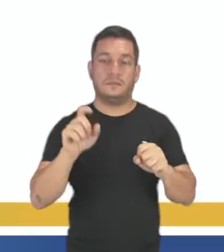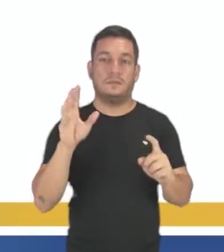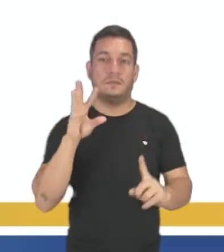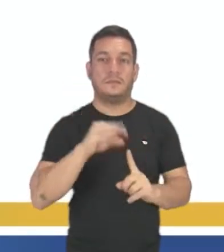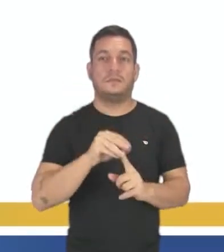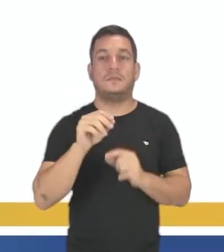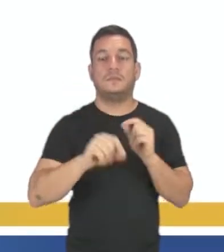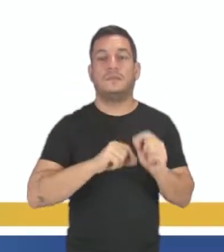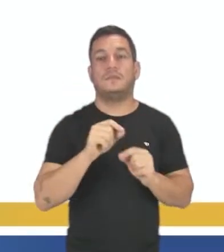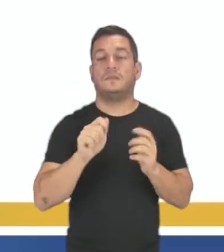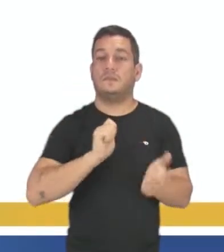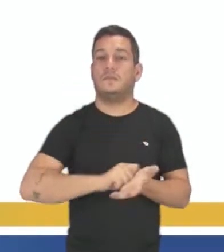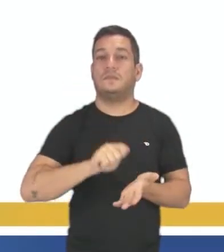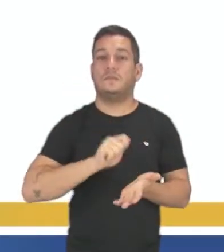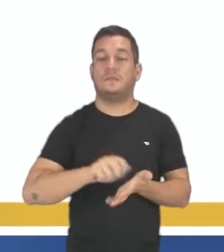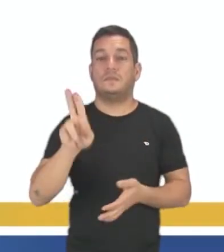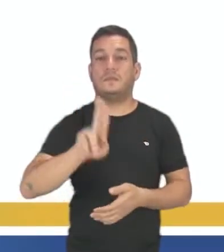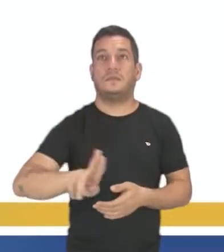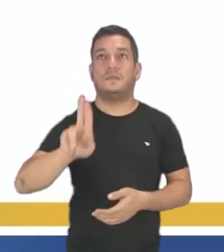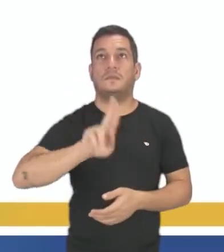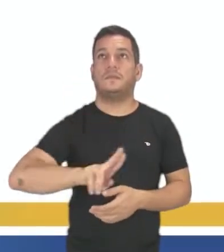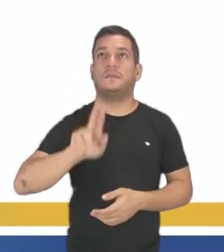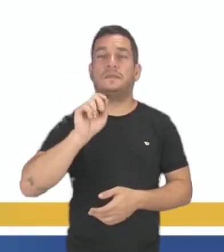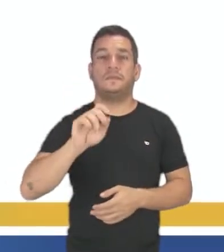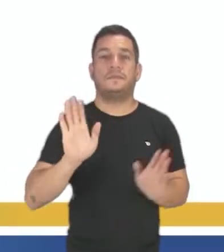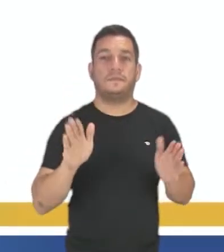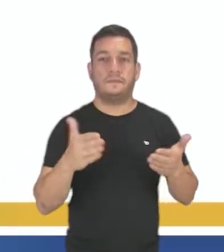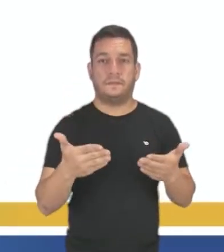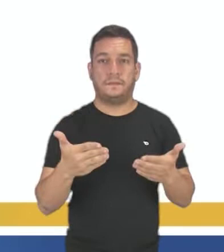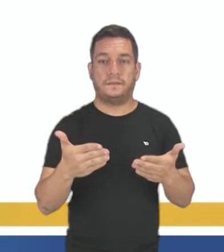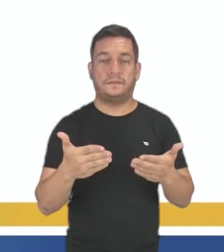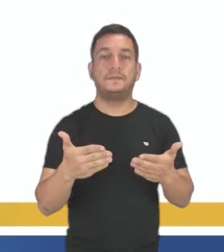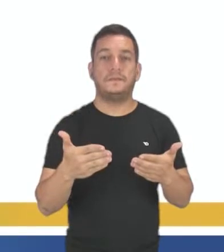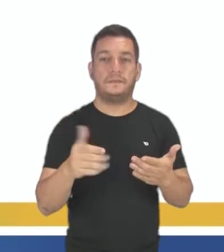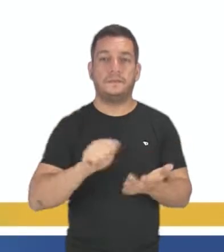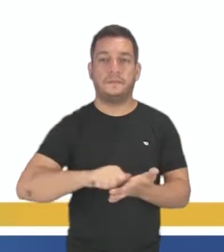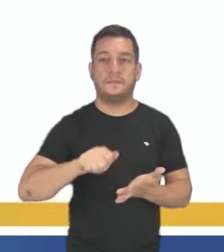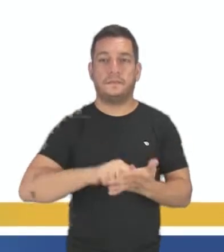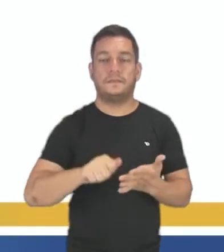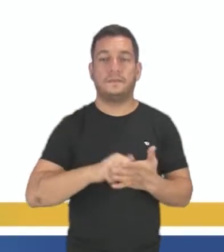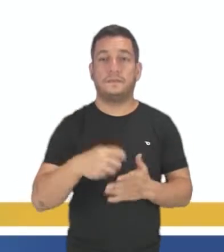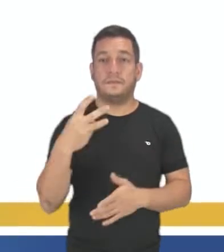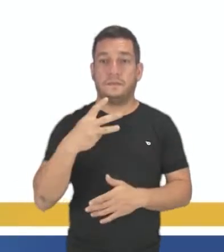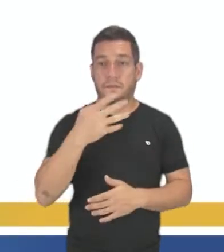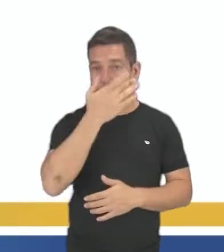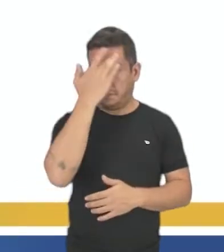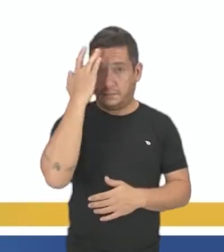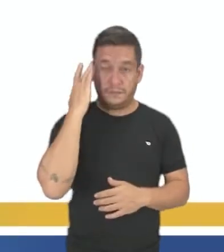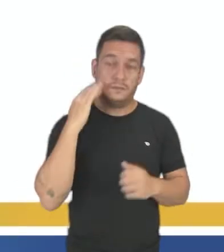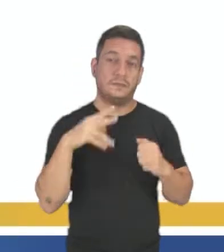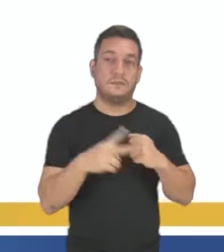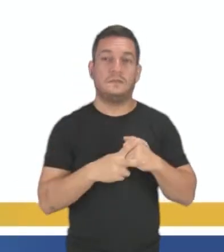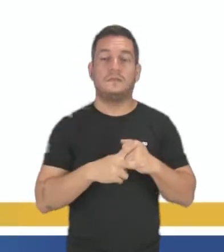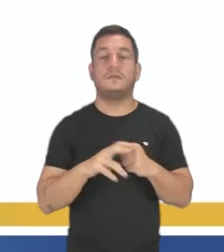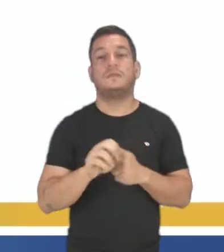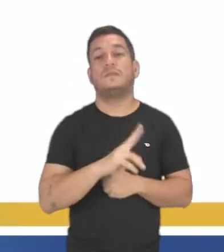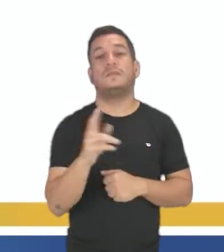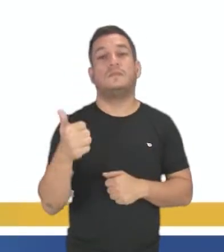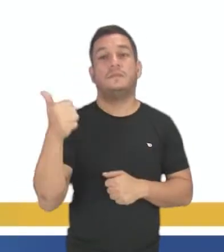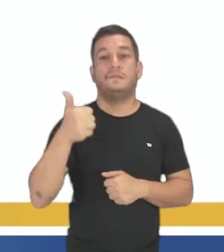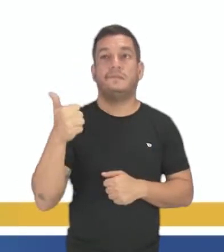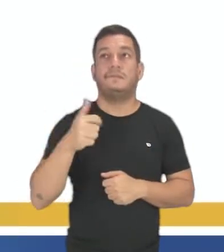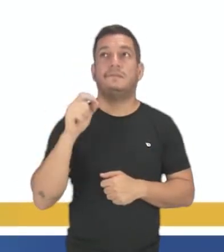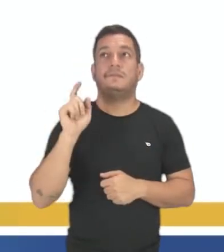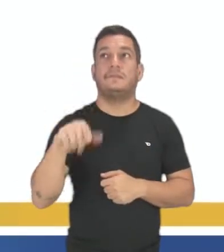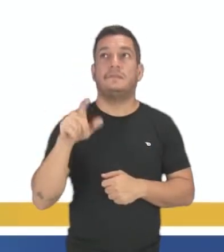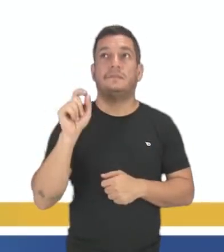ela vai ser escrita utilizando-se o foco, né, da escrita na terceira pessoa do verbo ou na primeira,